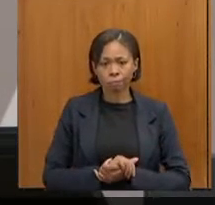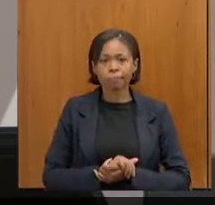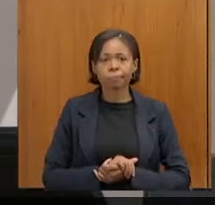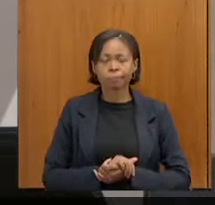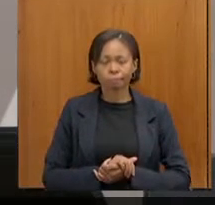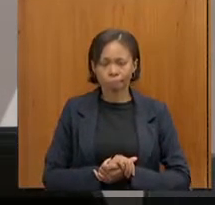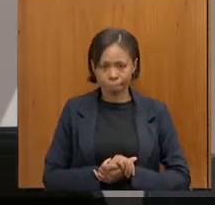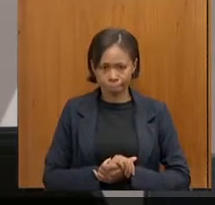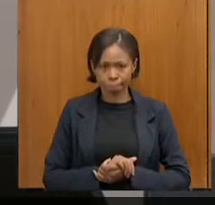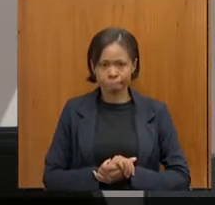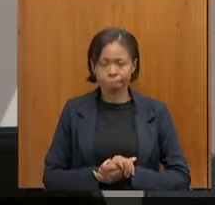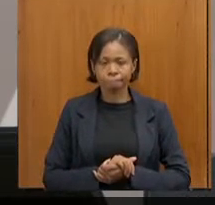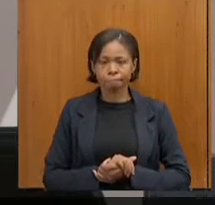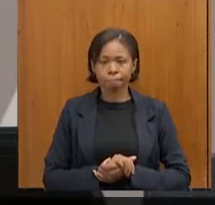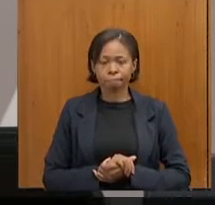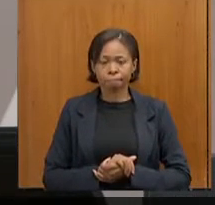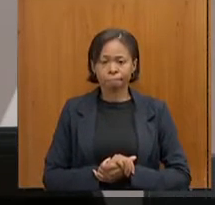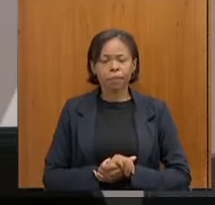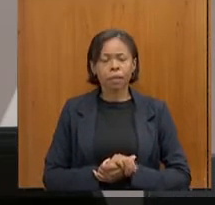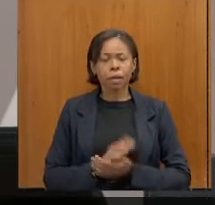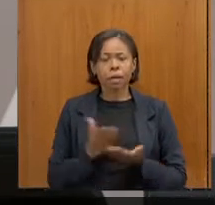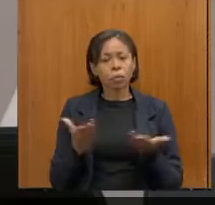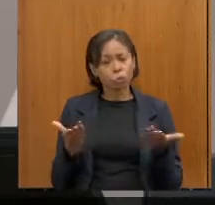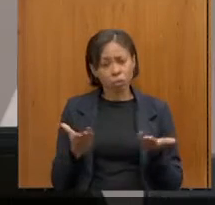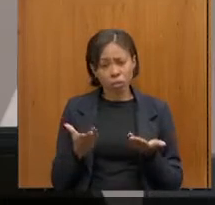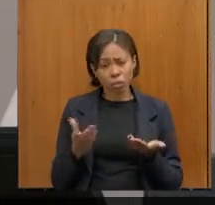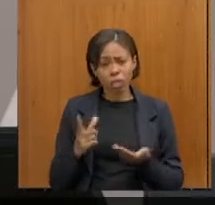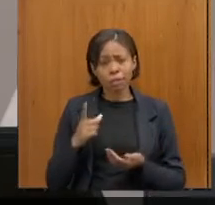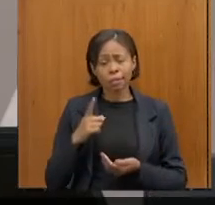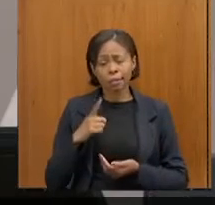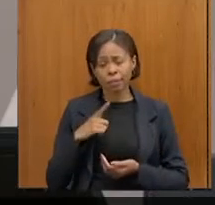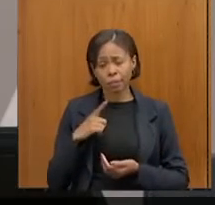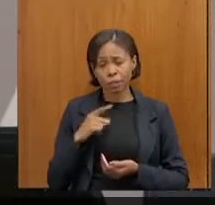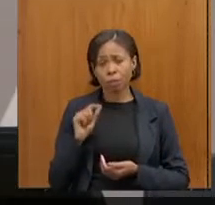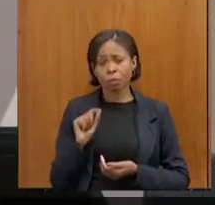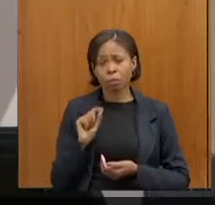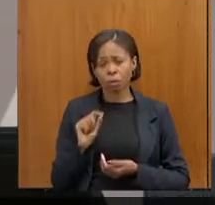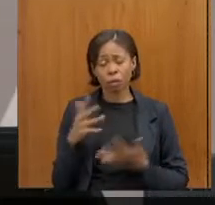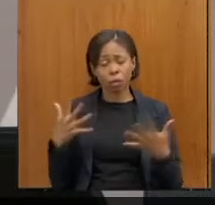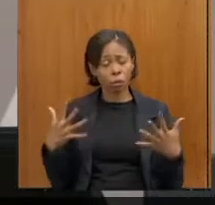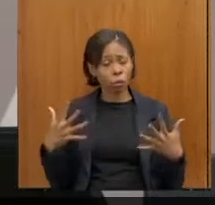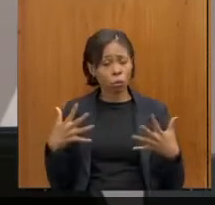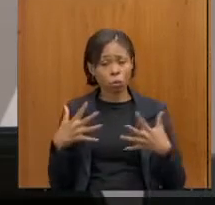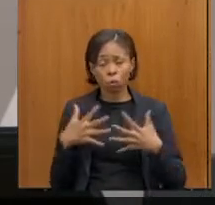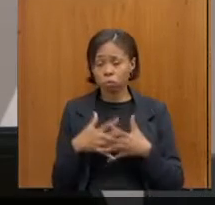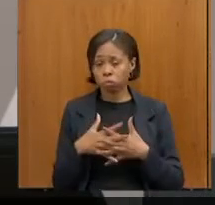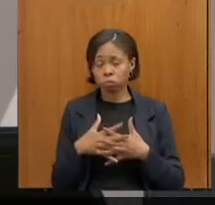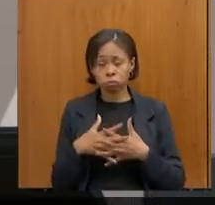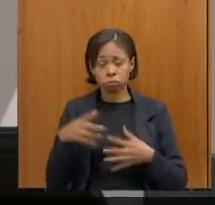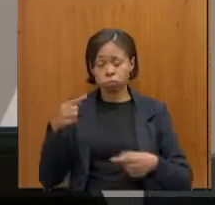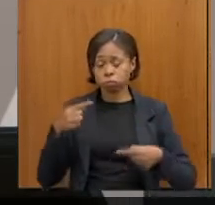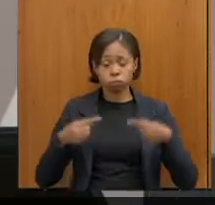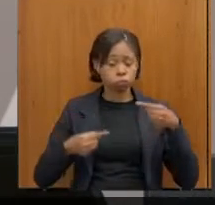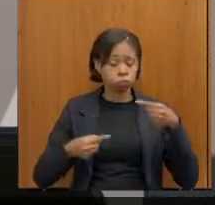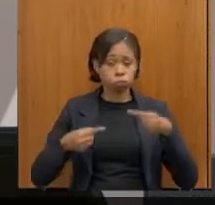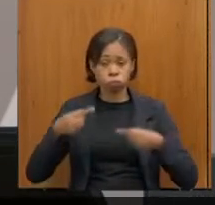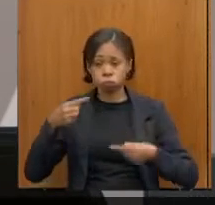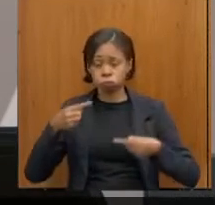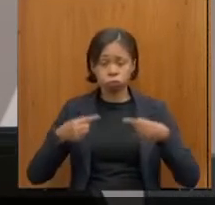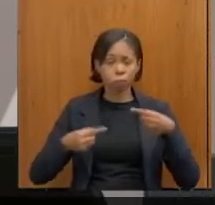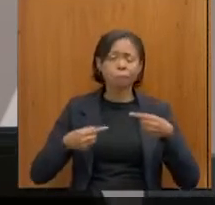para terminar nós estamos vivendo aquele em parte do ovo da galinha Presidente passar nesse